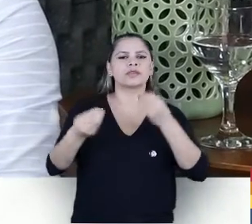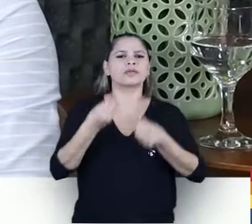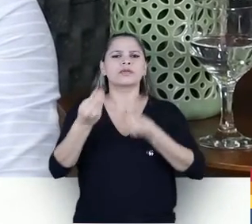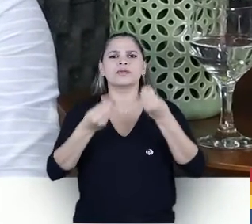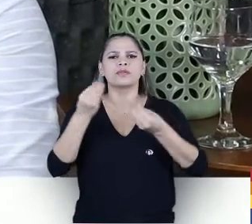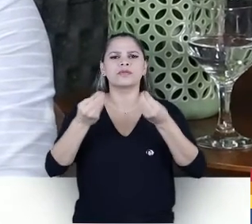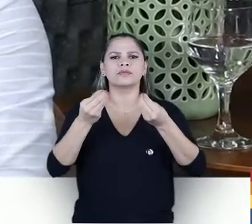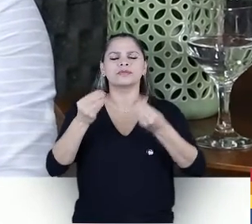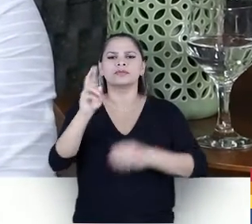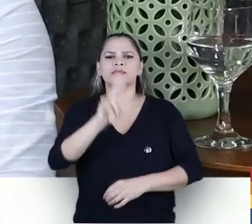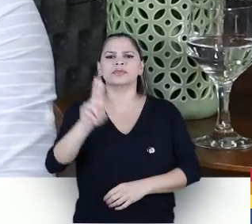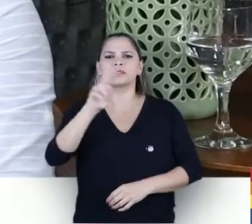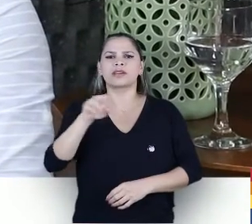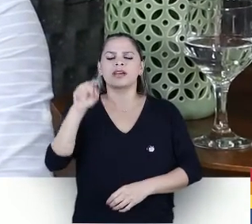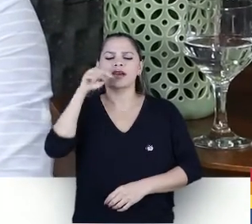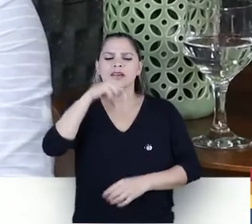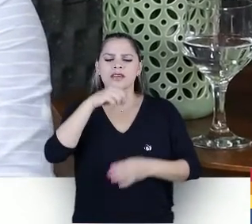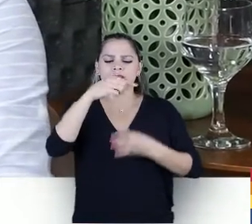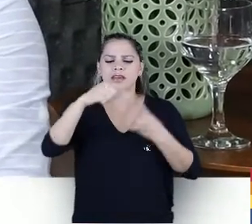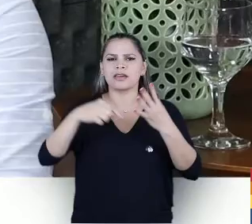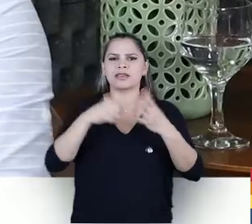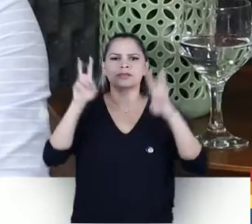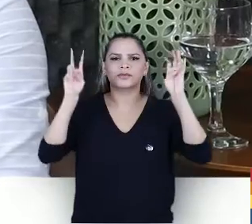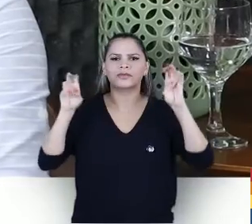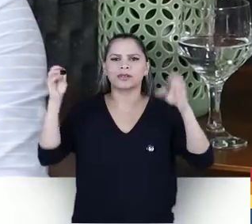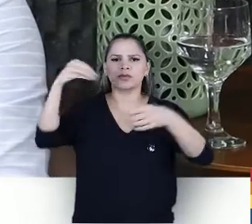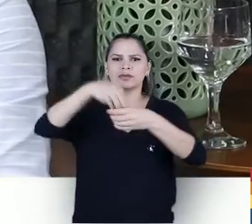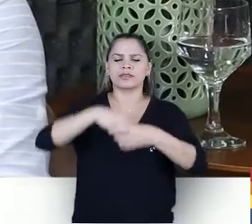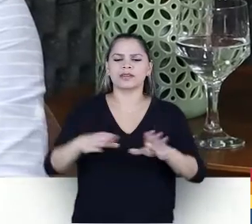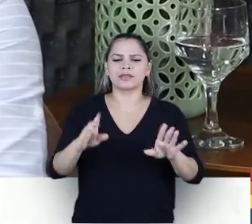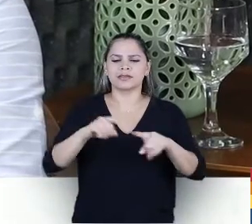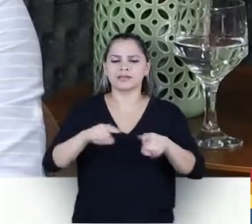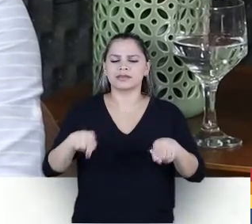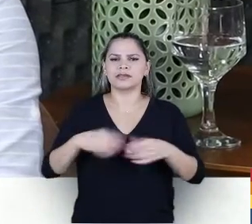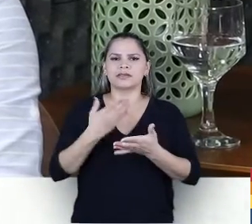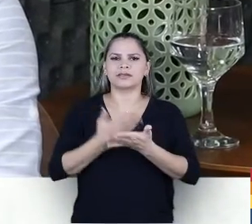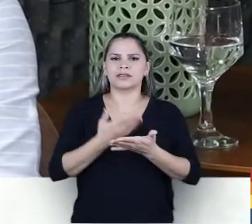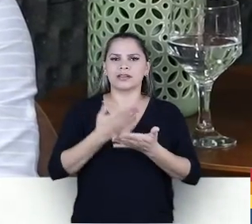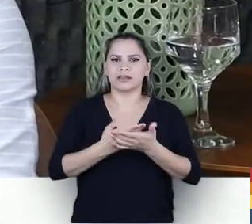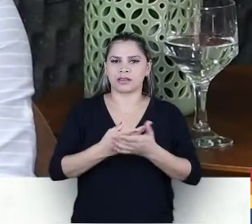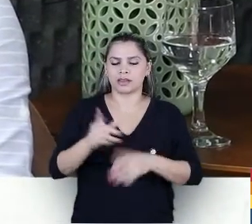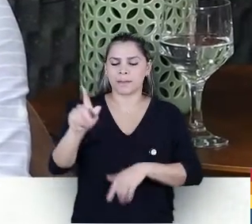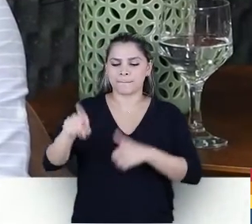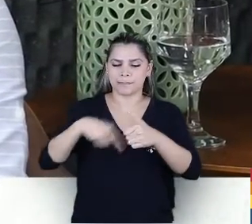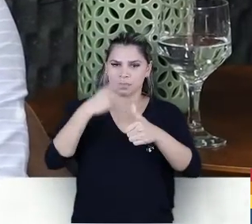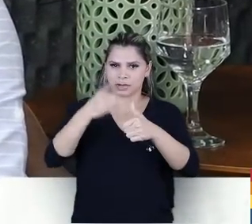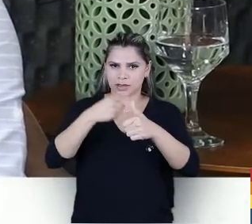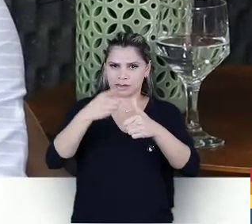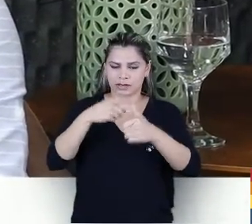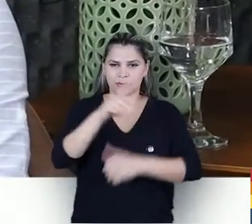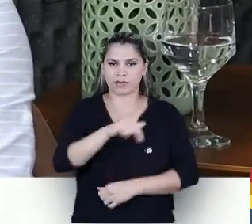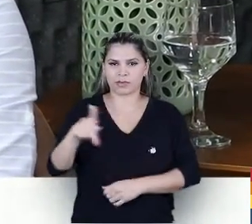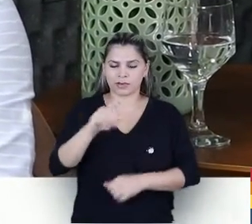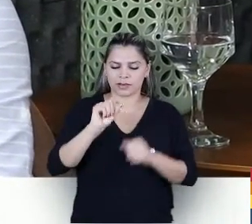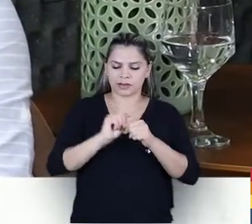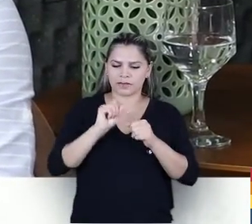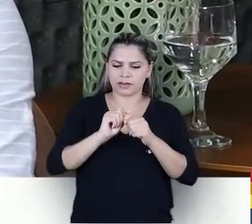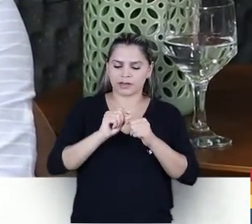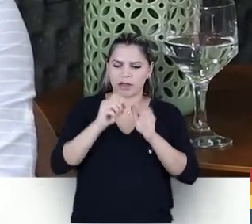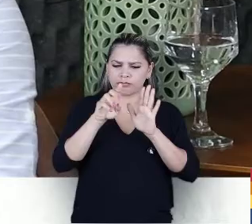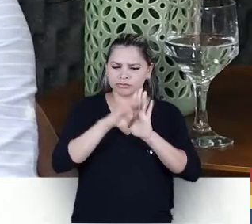que deve ser dialogado junto com os outros componentes curriculares da área de linguagem e